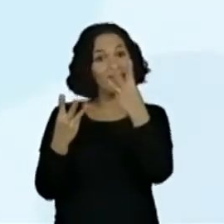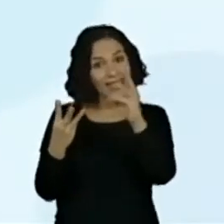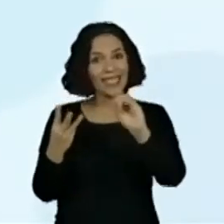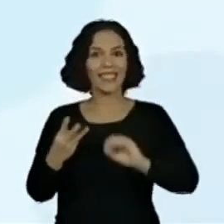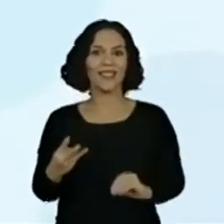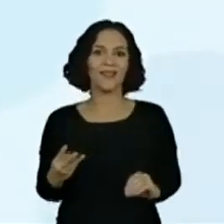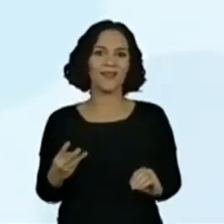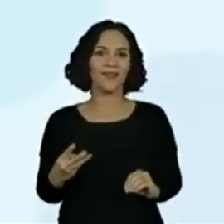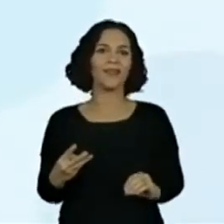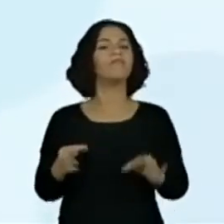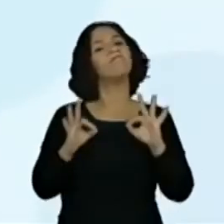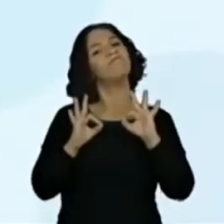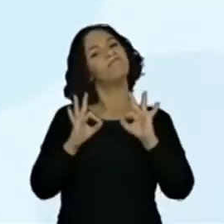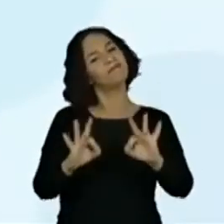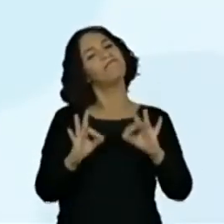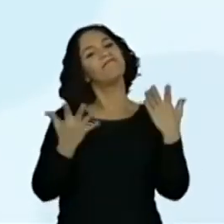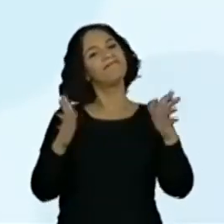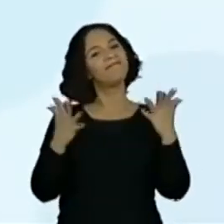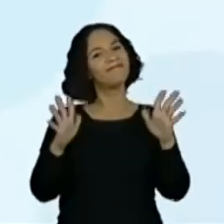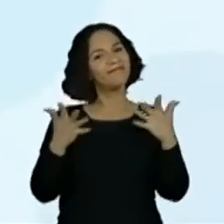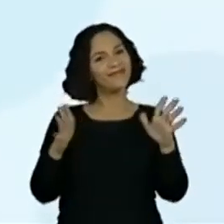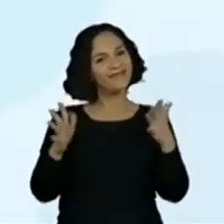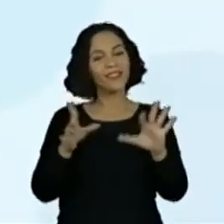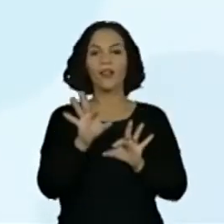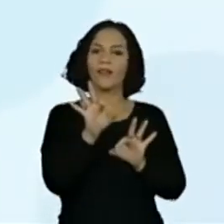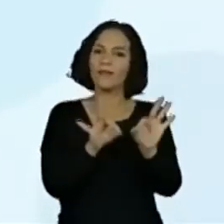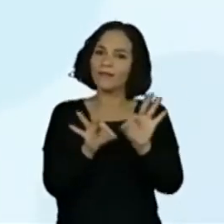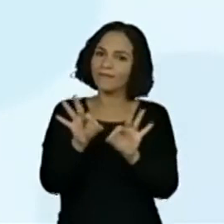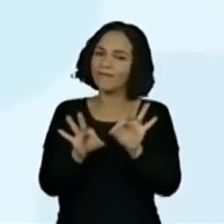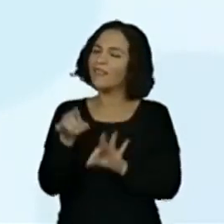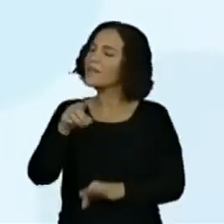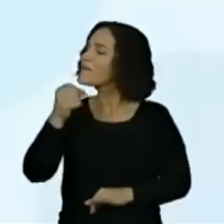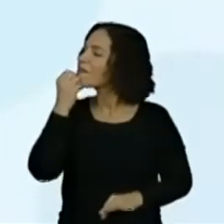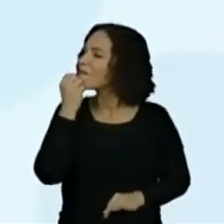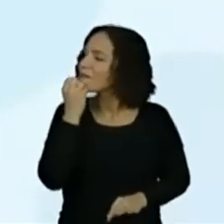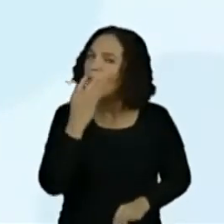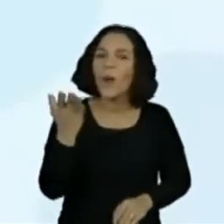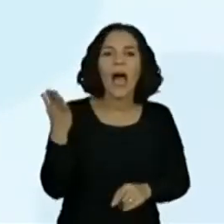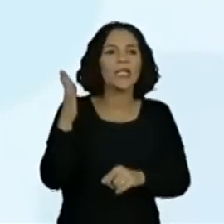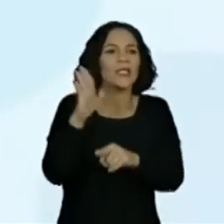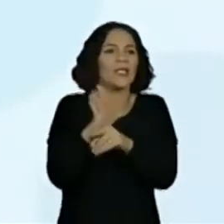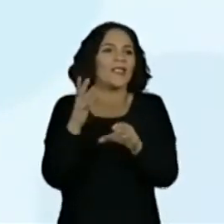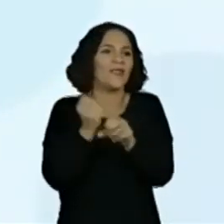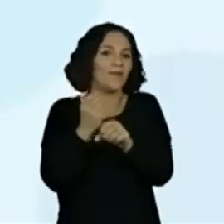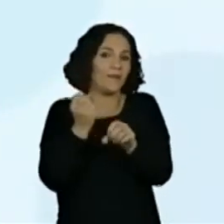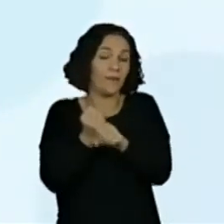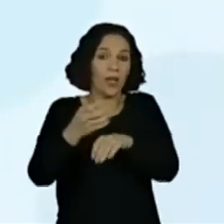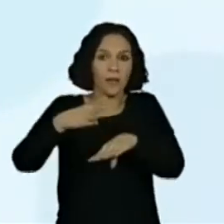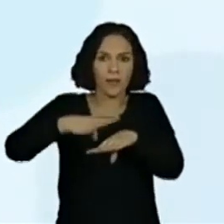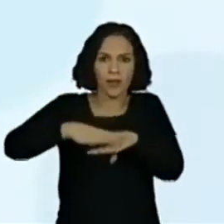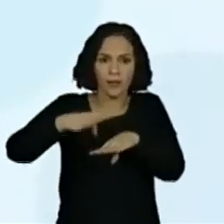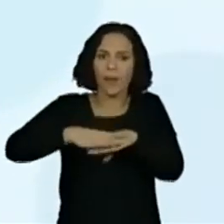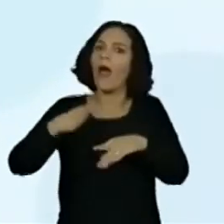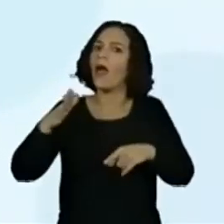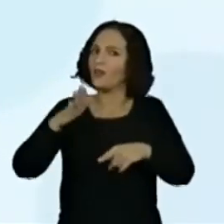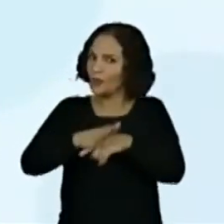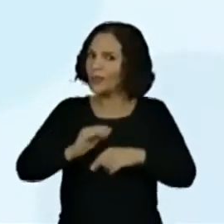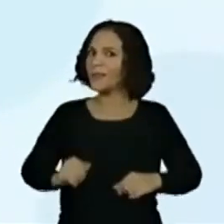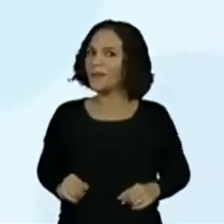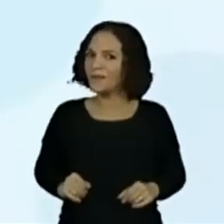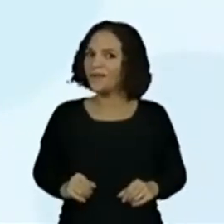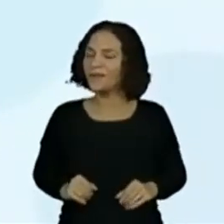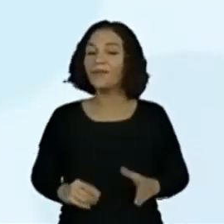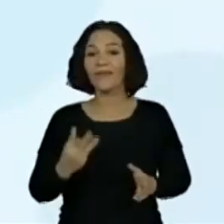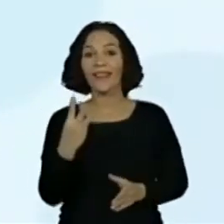lápis. Olha como organização é tudo. Matemática ajuda bastante, professora.